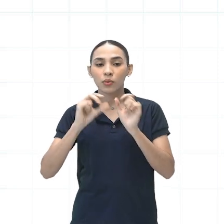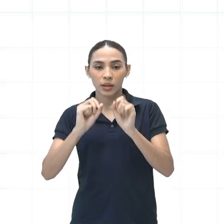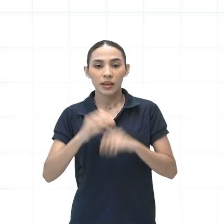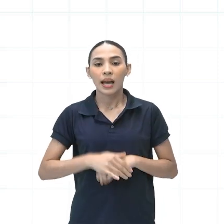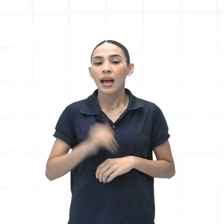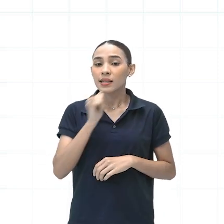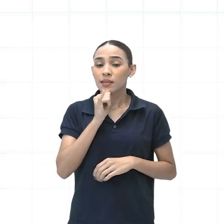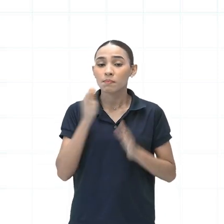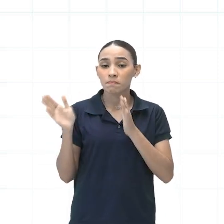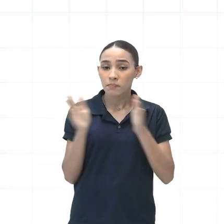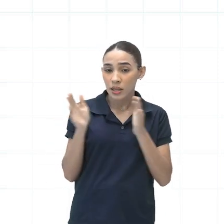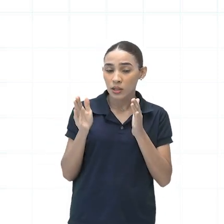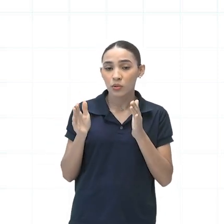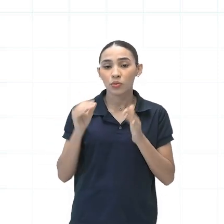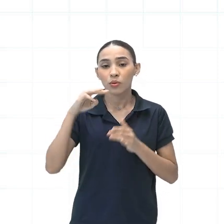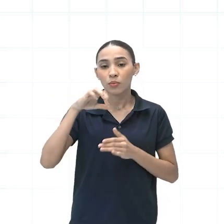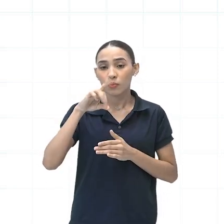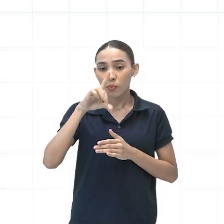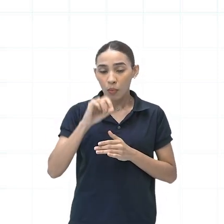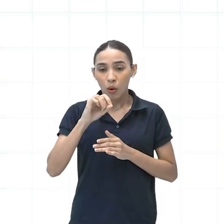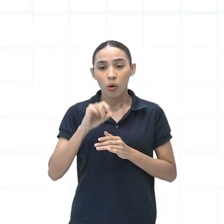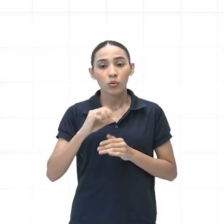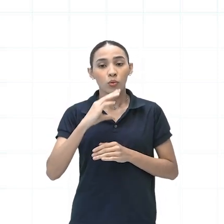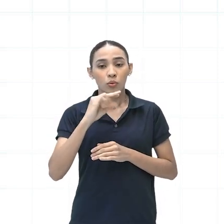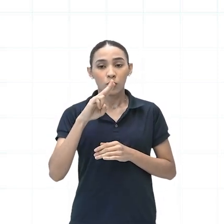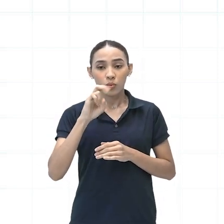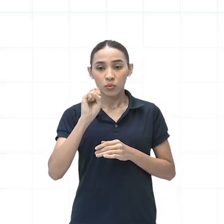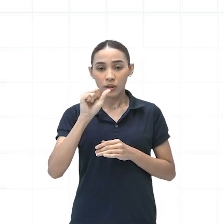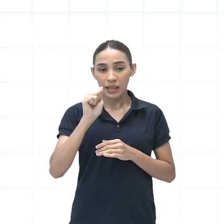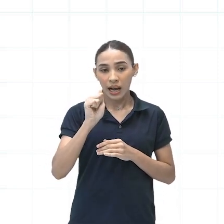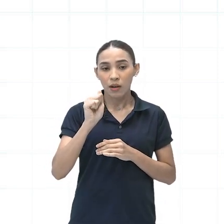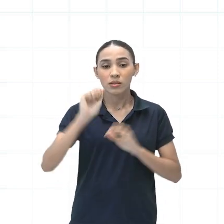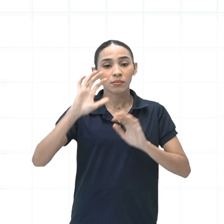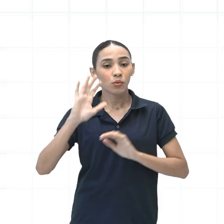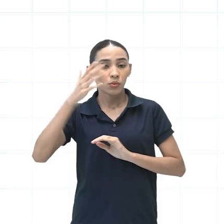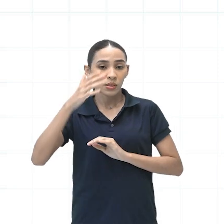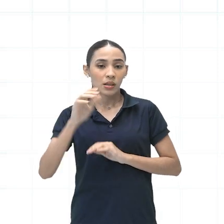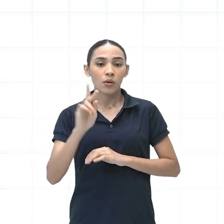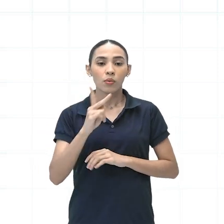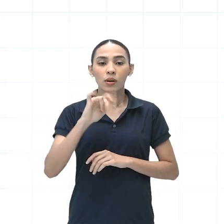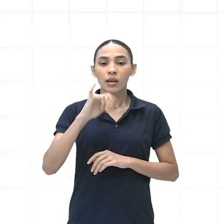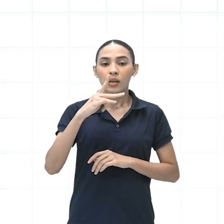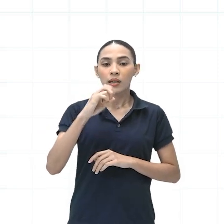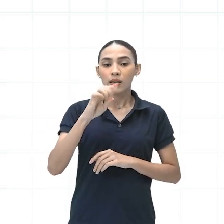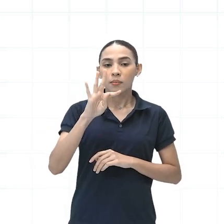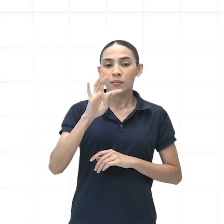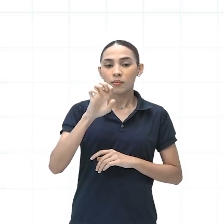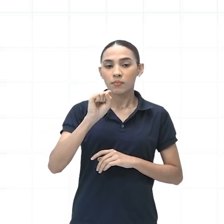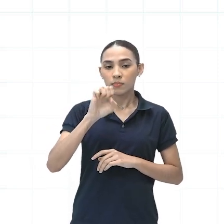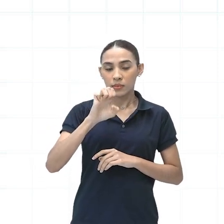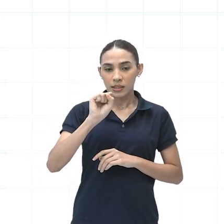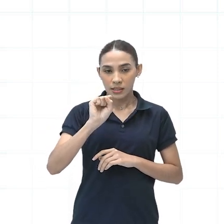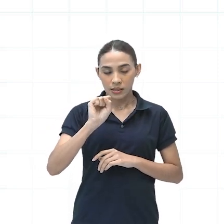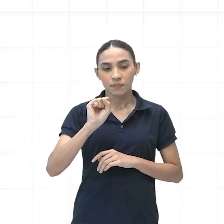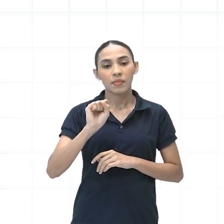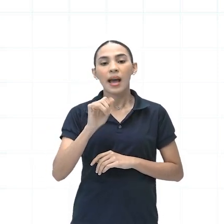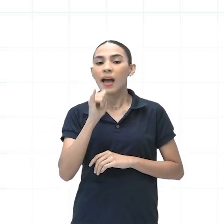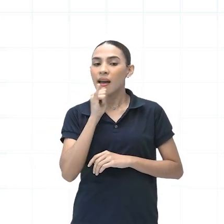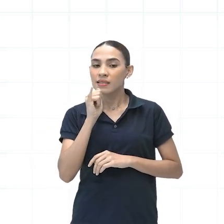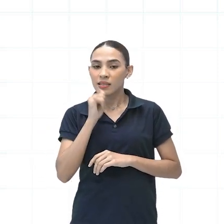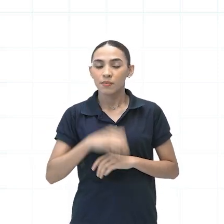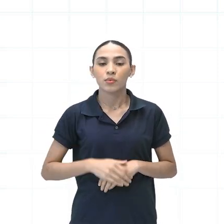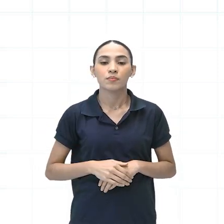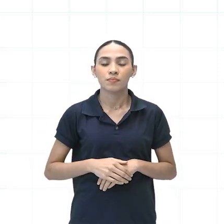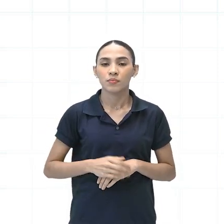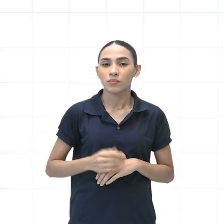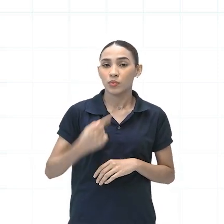de tempo, modo, fim, causa, condição, hipótese, etc. Aquelas circunstâncias que